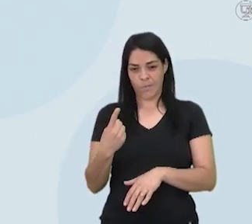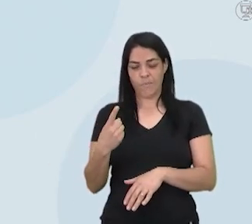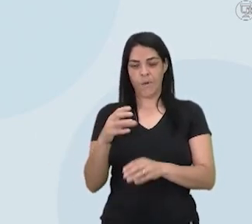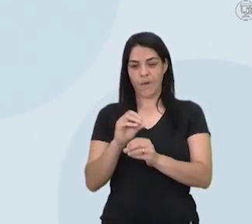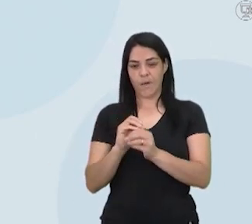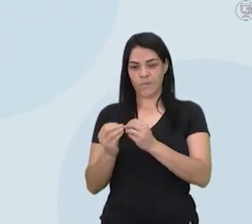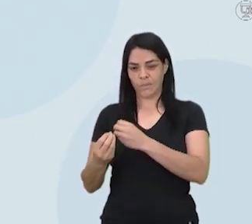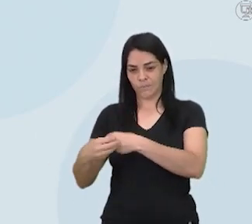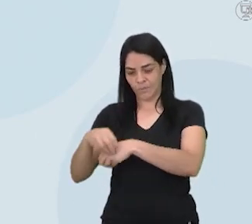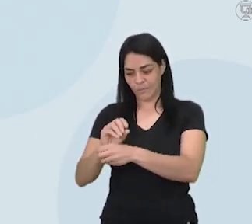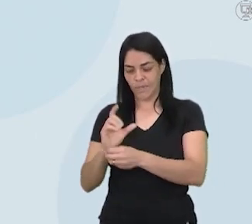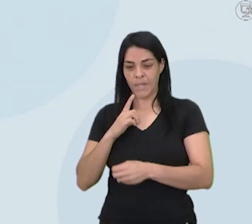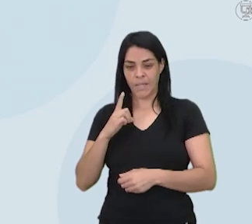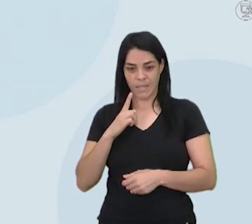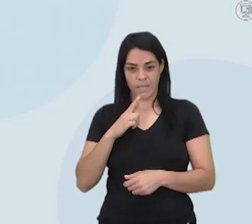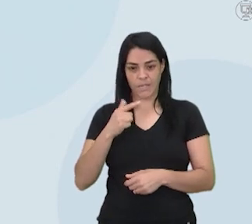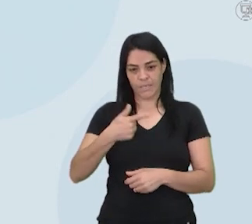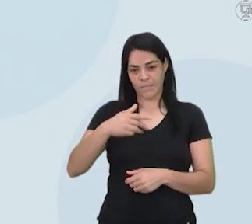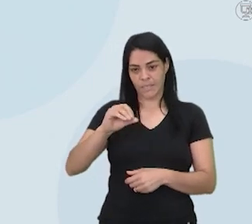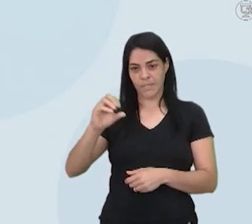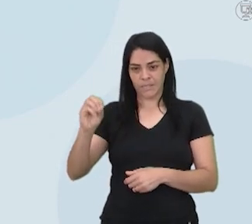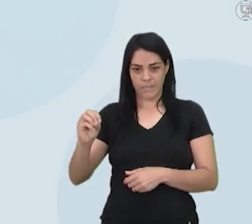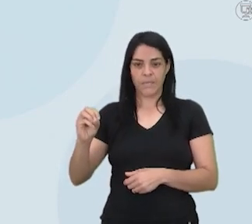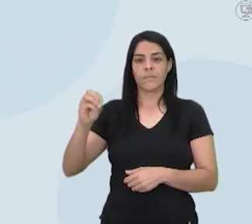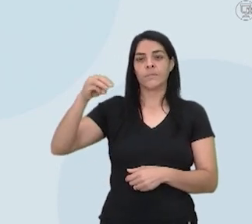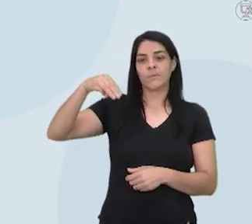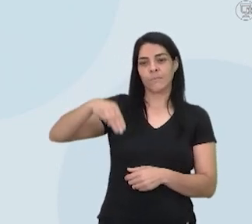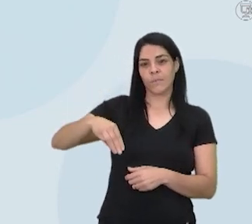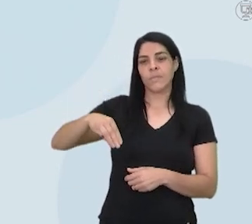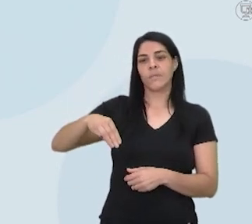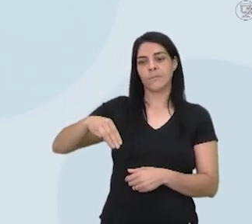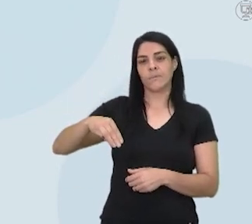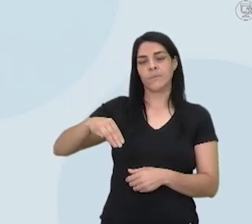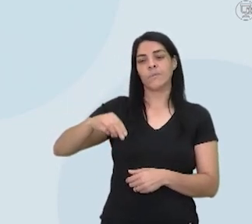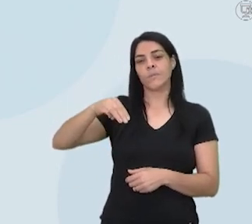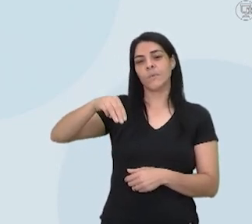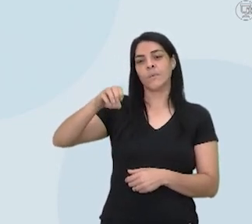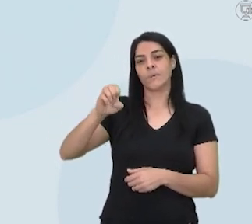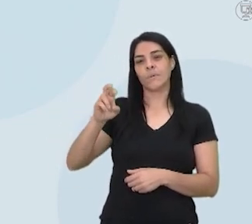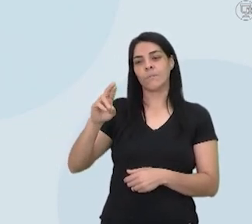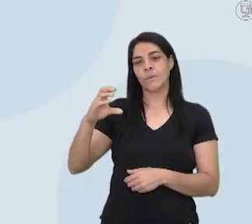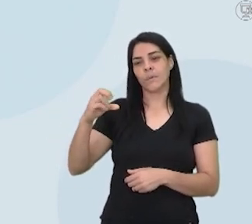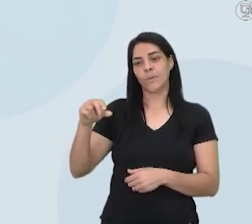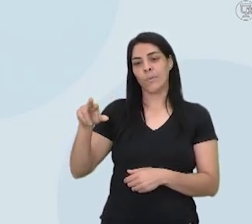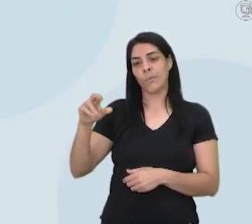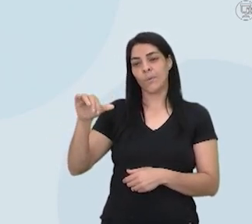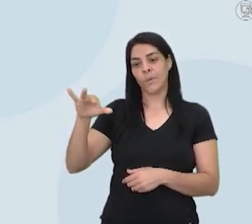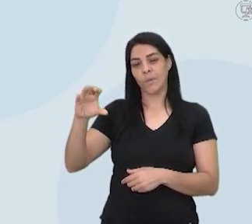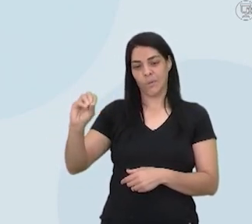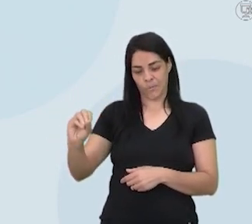que eu expliquei, ou 700 milímetros de mercúrio. Já no fundo do mar,